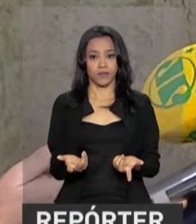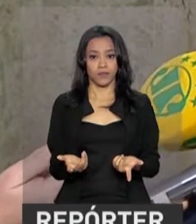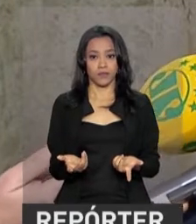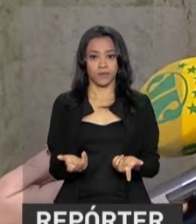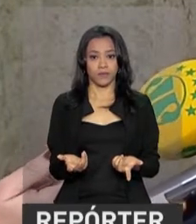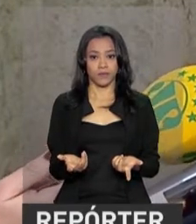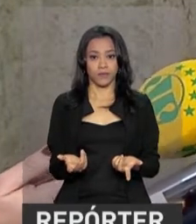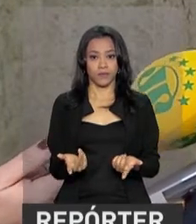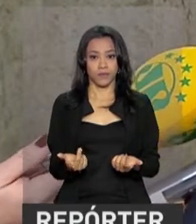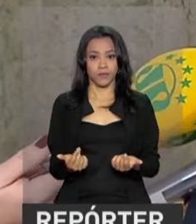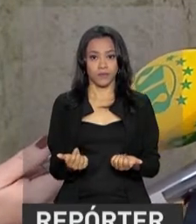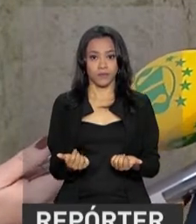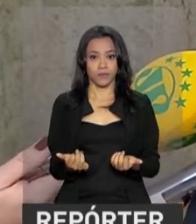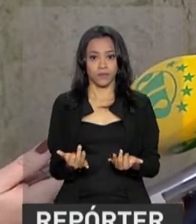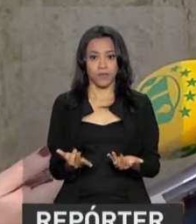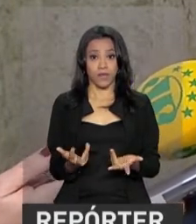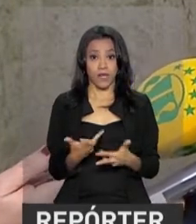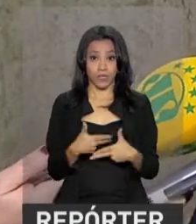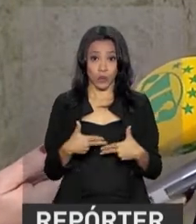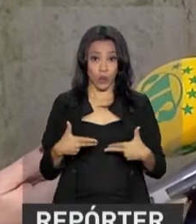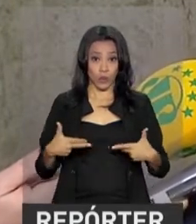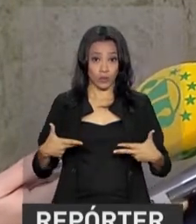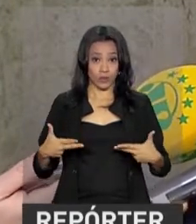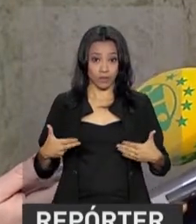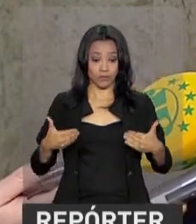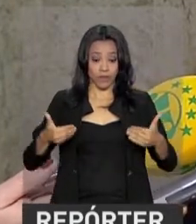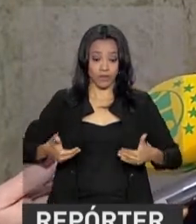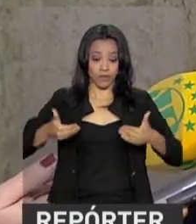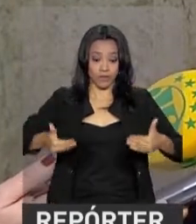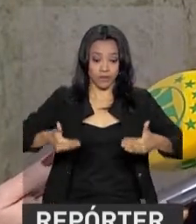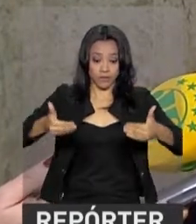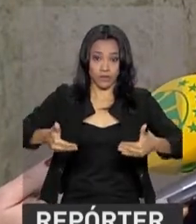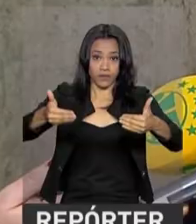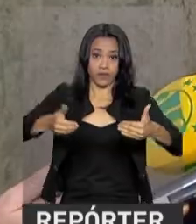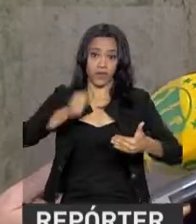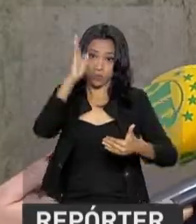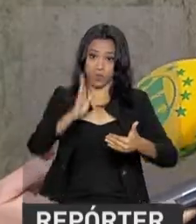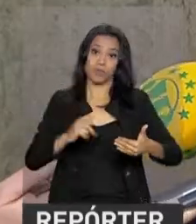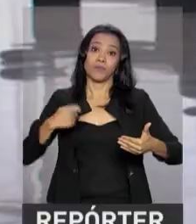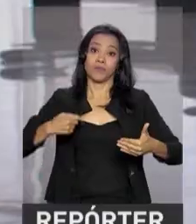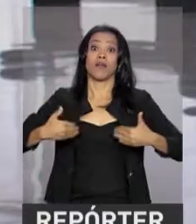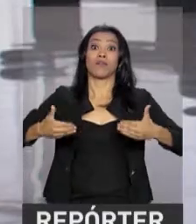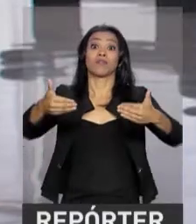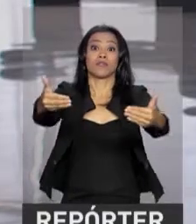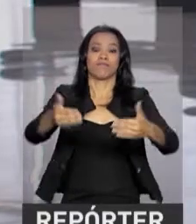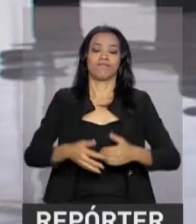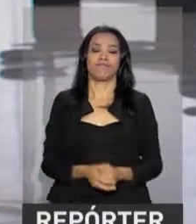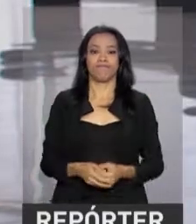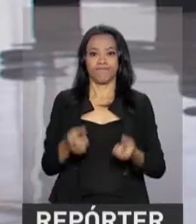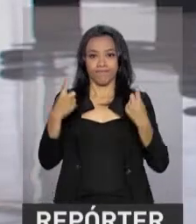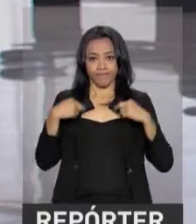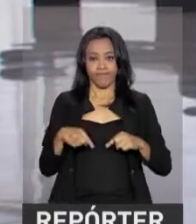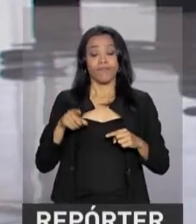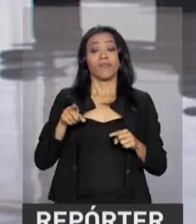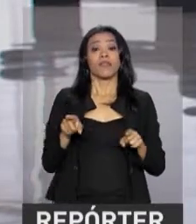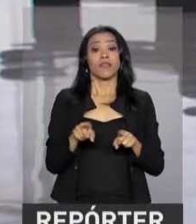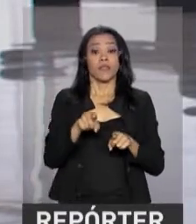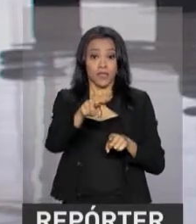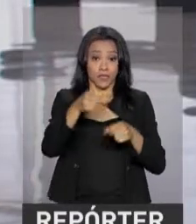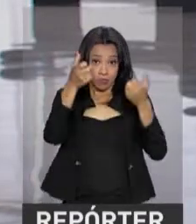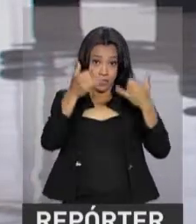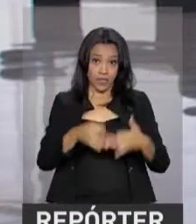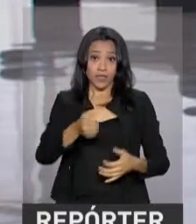as coisas se avance porque o brasil precisa avançar e em entrevista à rádio